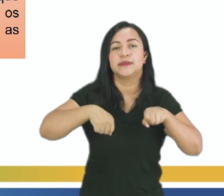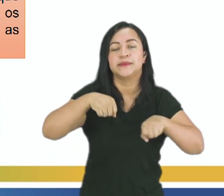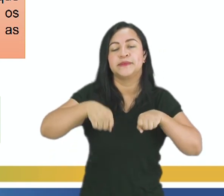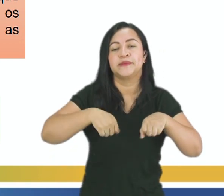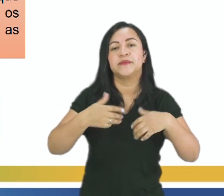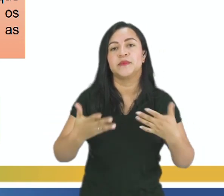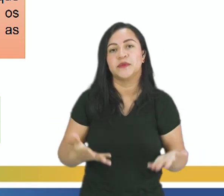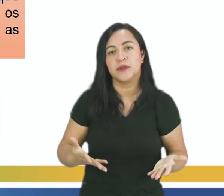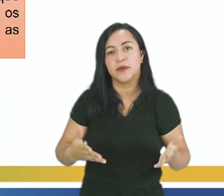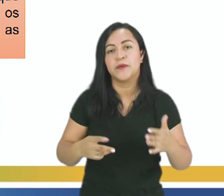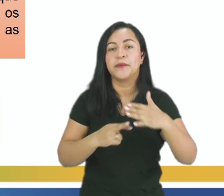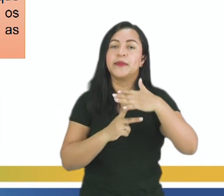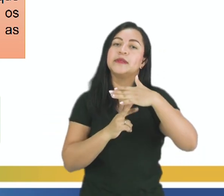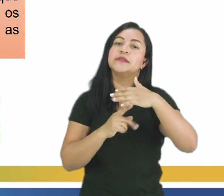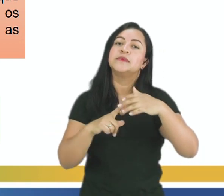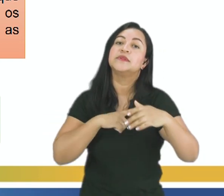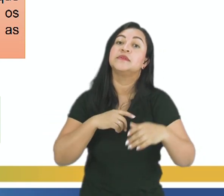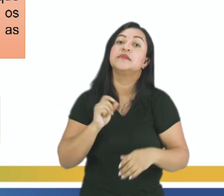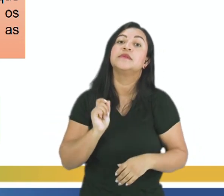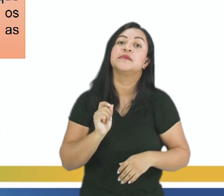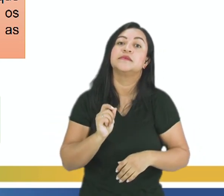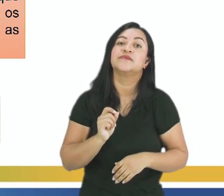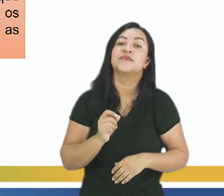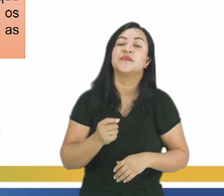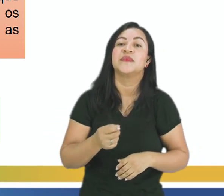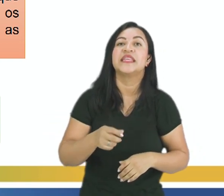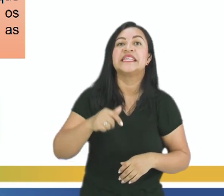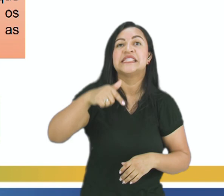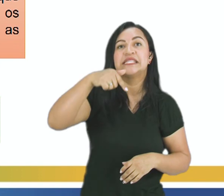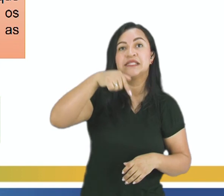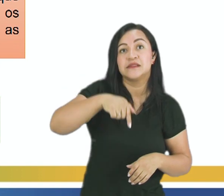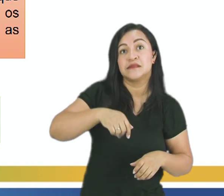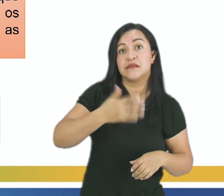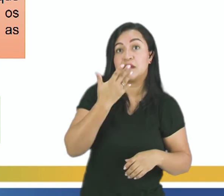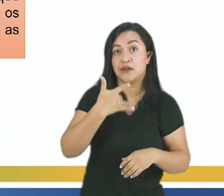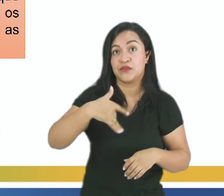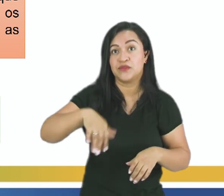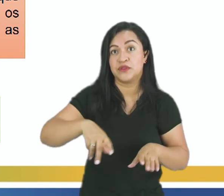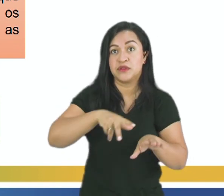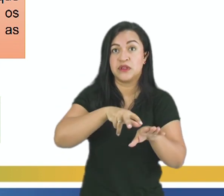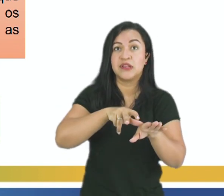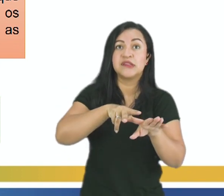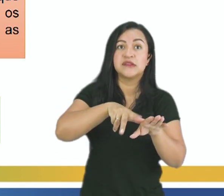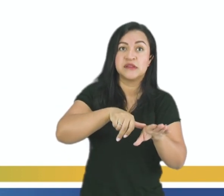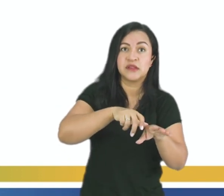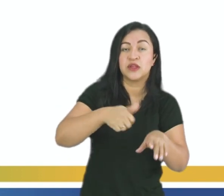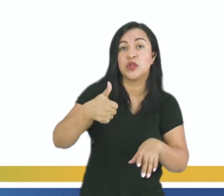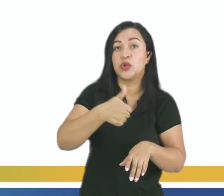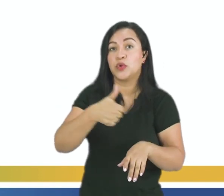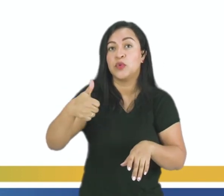Portanto, nessa praça, há 7 crianças andando de skate e 11 crianças andando de bicicleta.